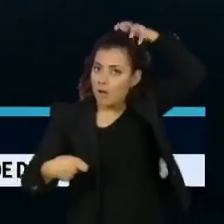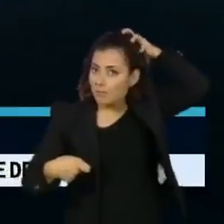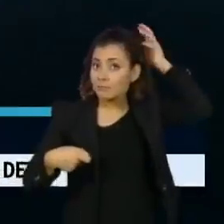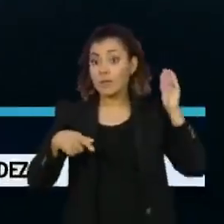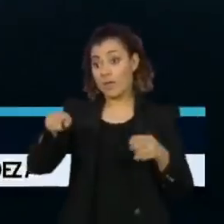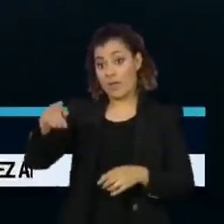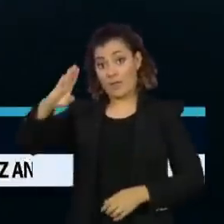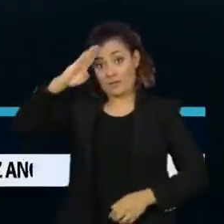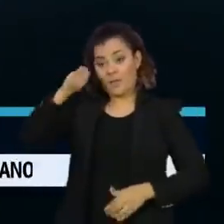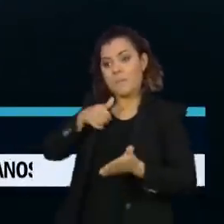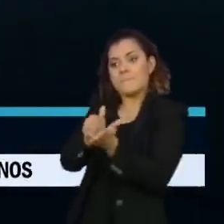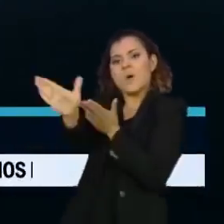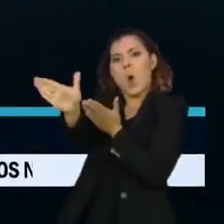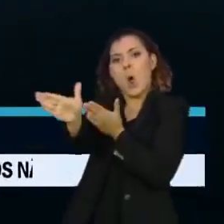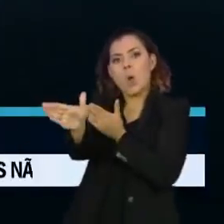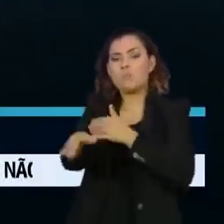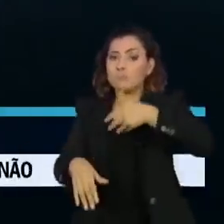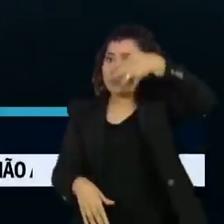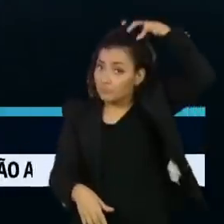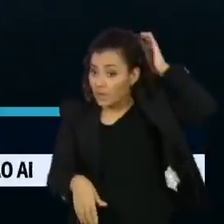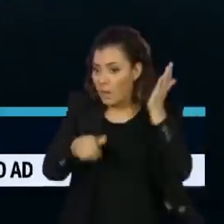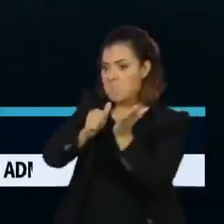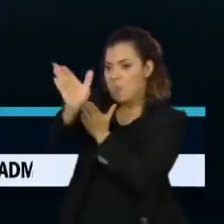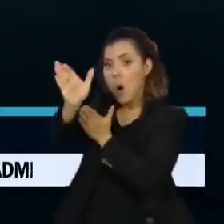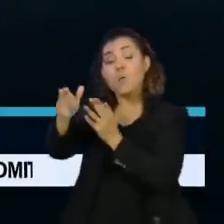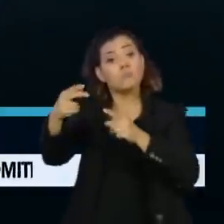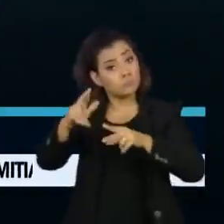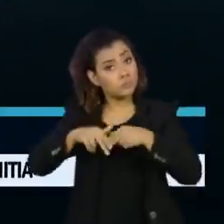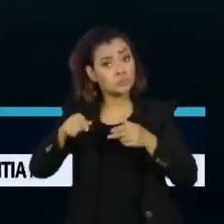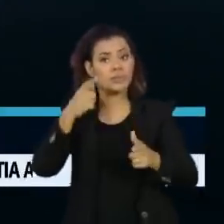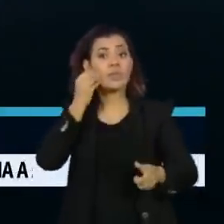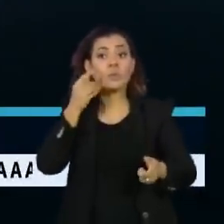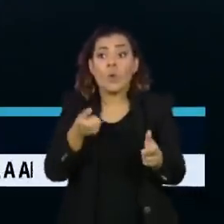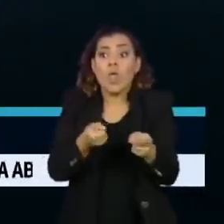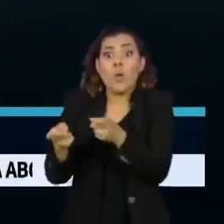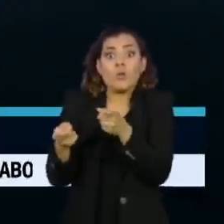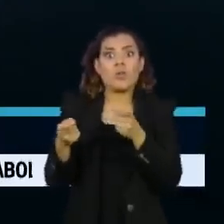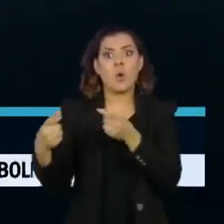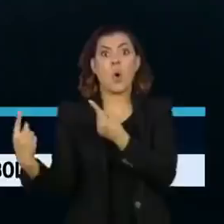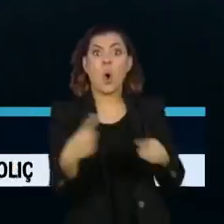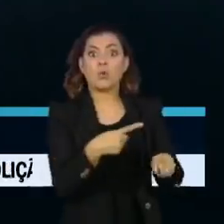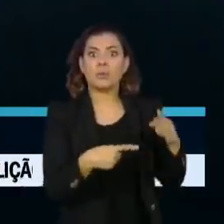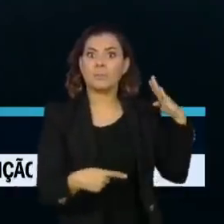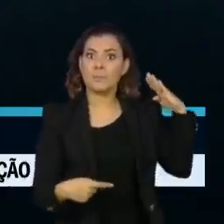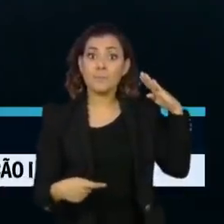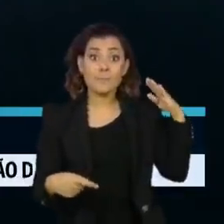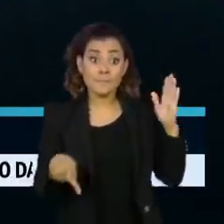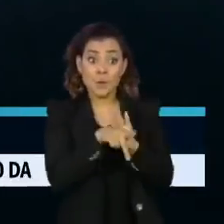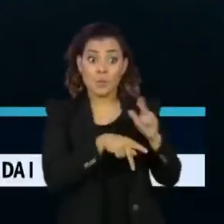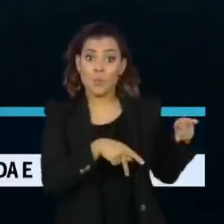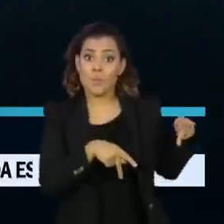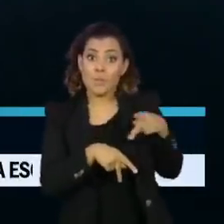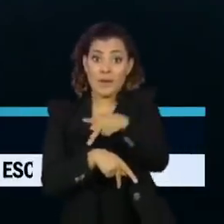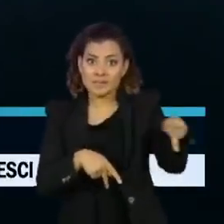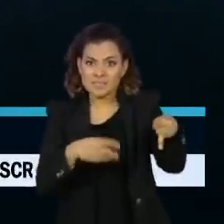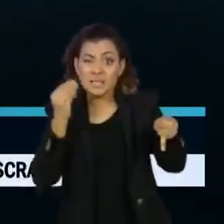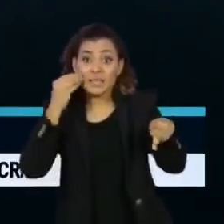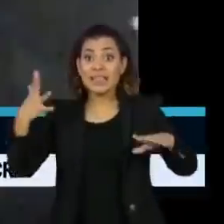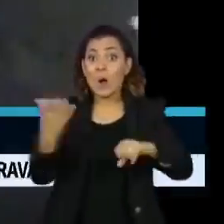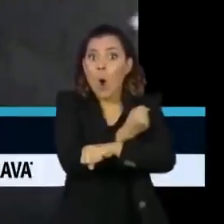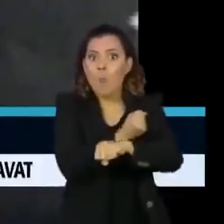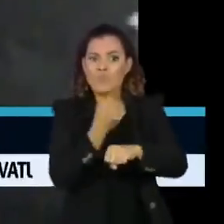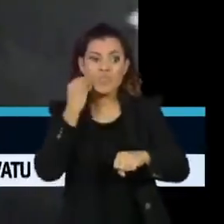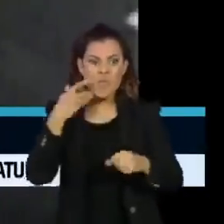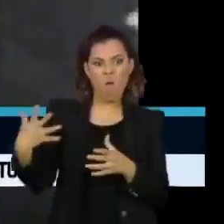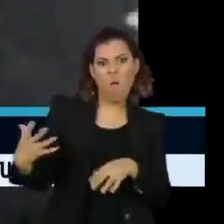demitido. Naquele dia, o ministro ainda tentou uma reunião do alto comando contra o presidente. Uma espécie de golpe dentro do